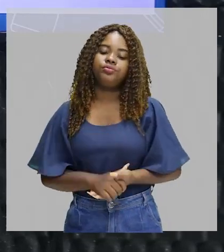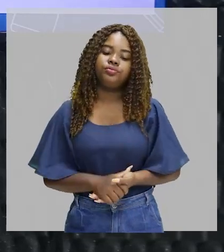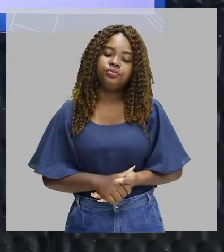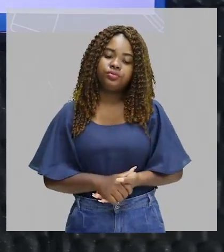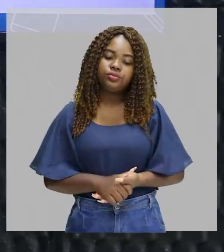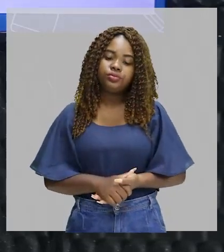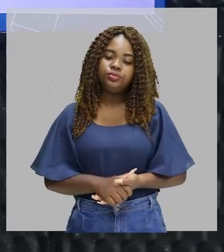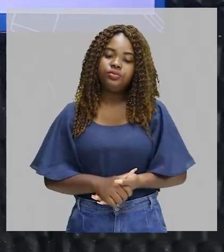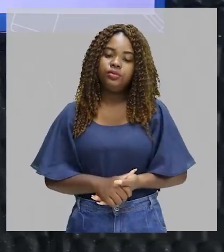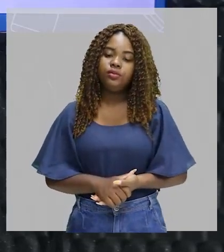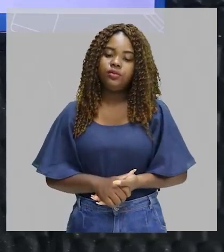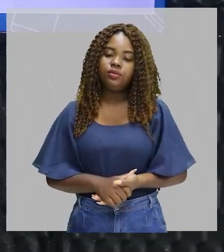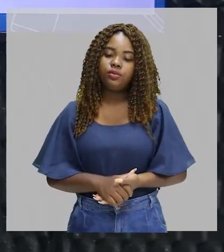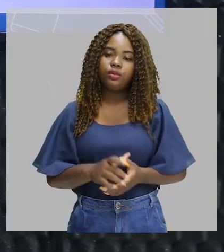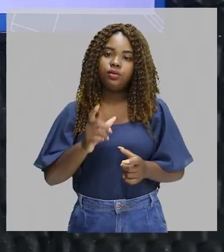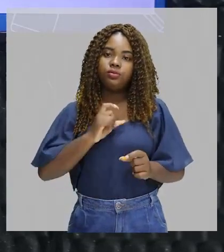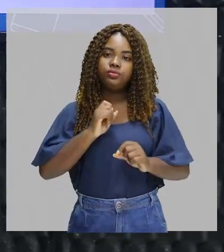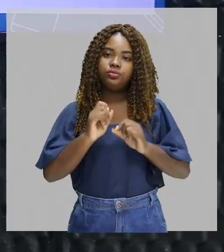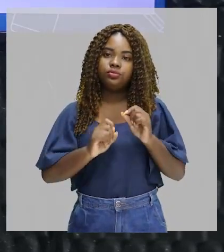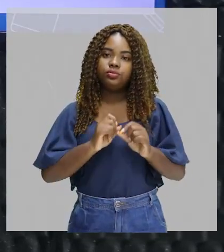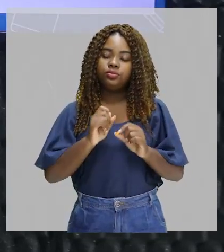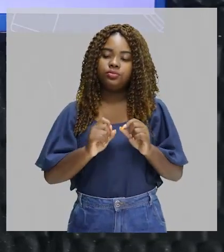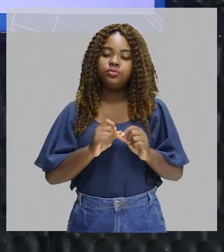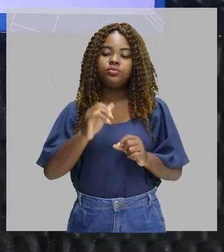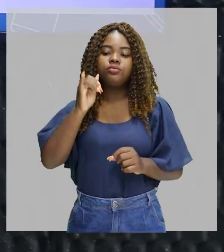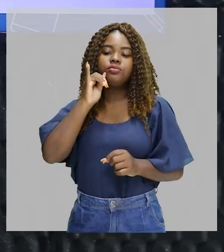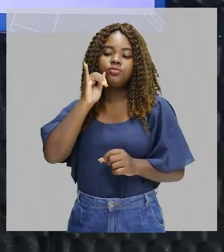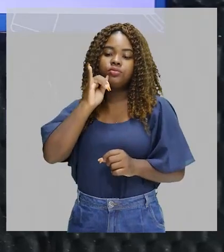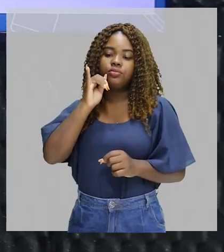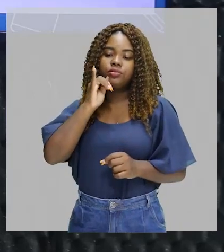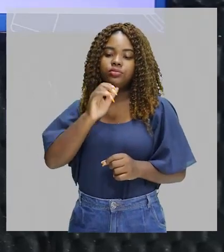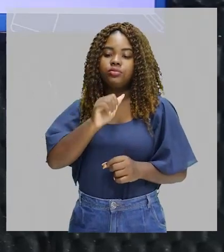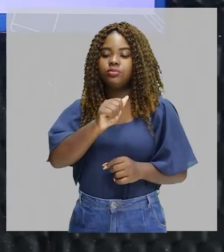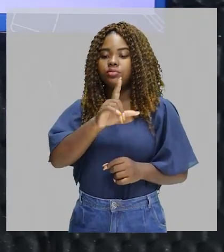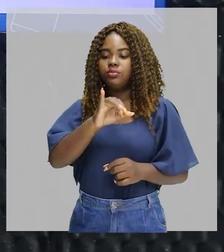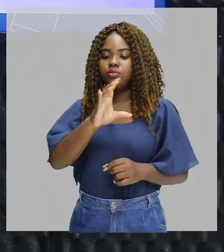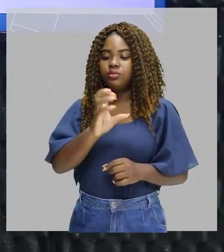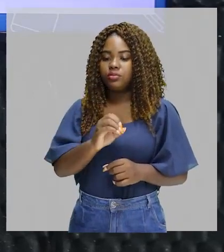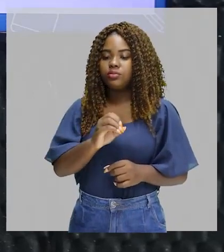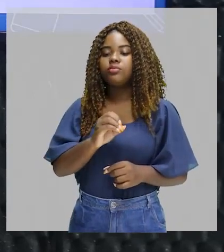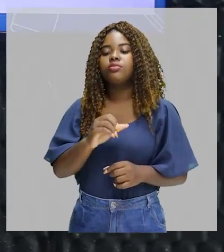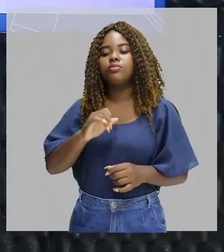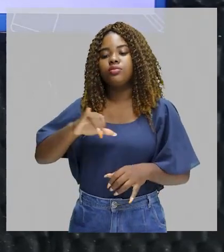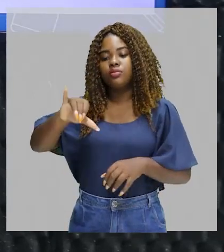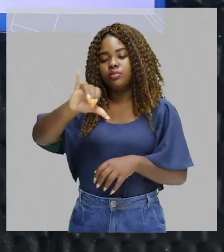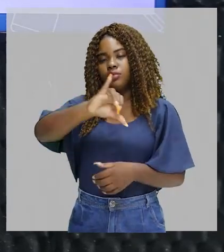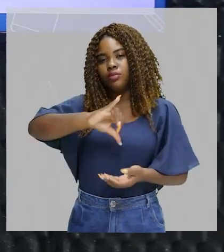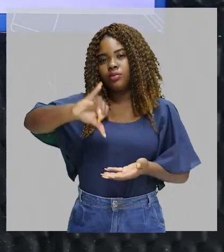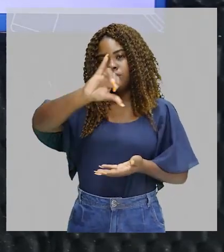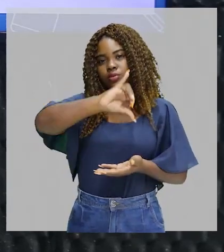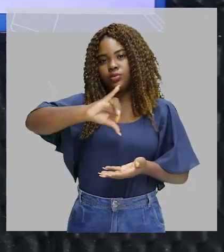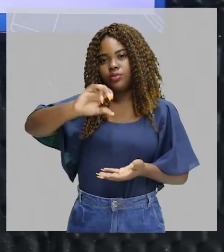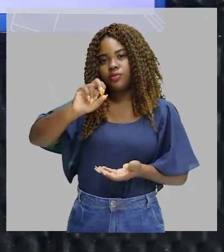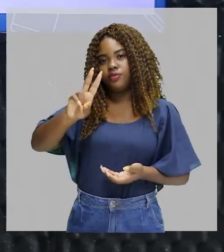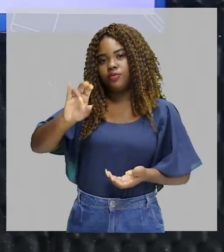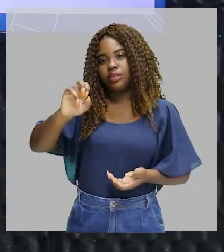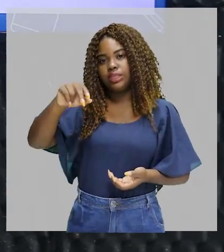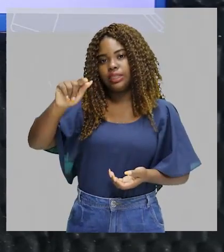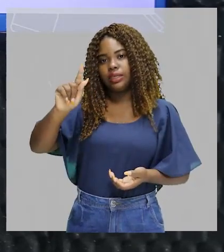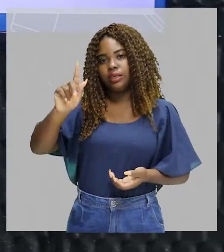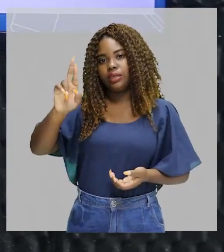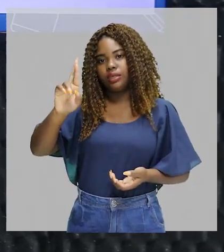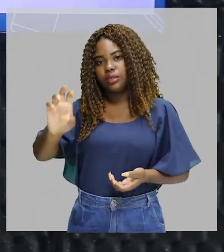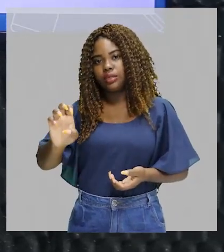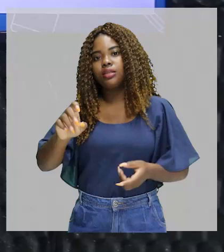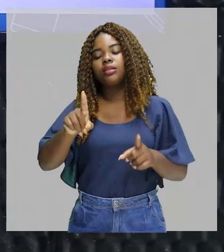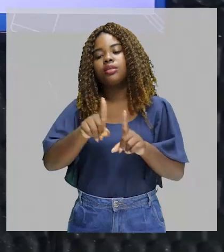hidróxido, certo? Nós temos como exemplos de ácidos, o vinagre, o leite de magnésia,